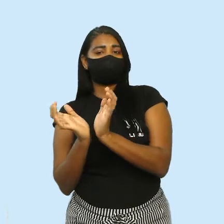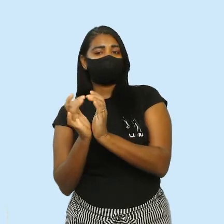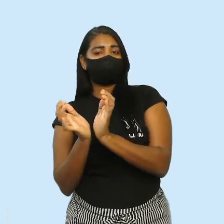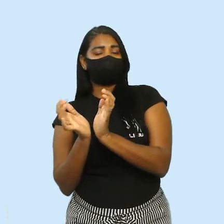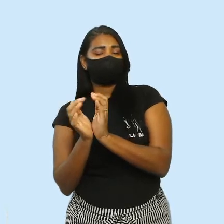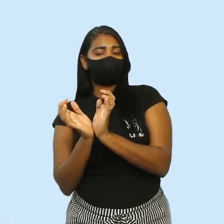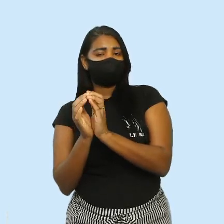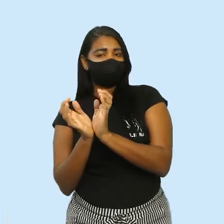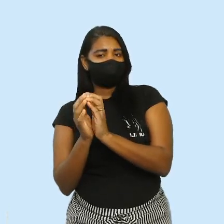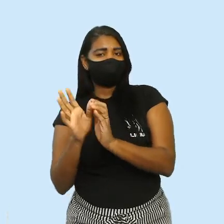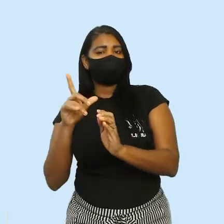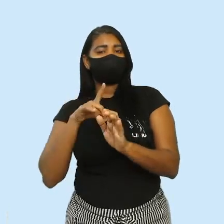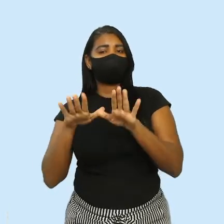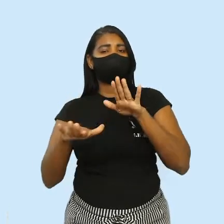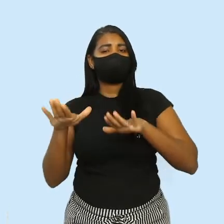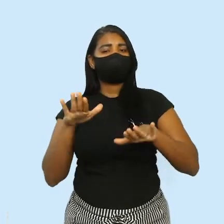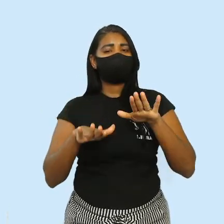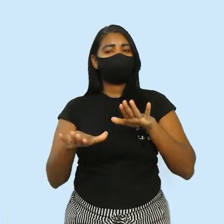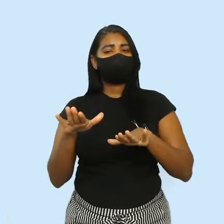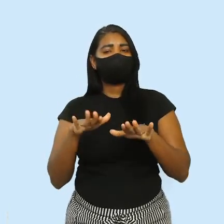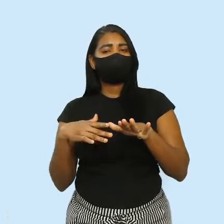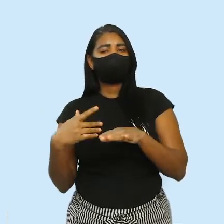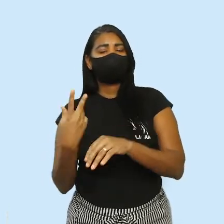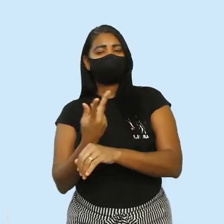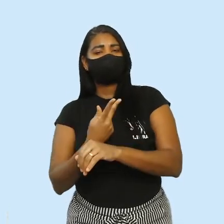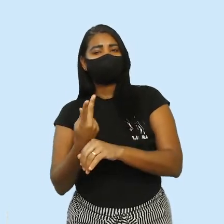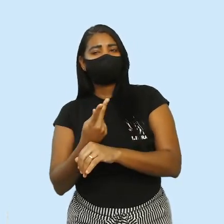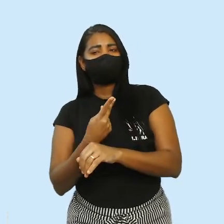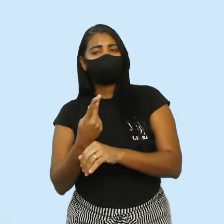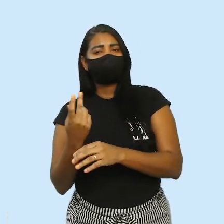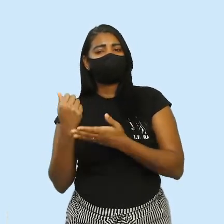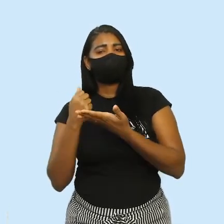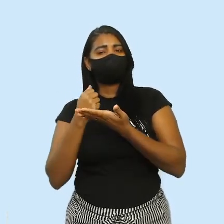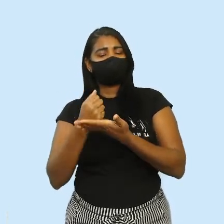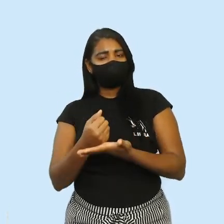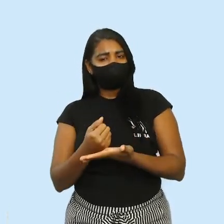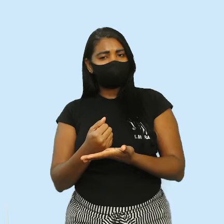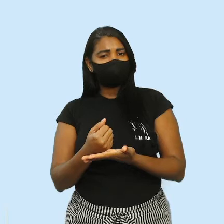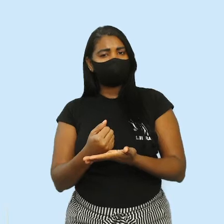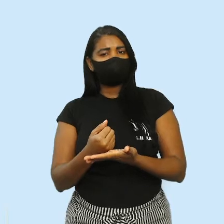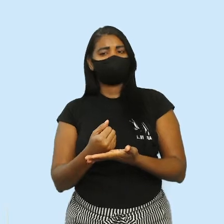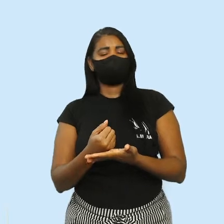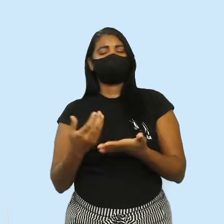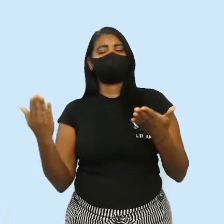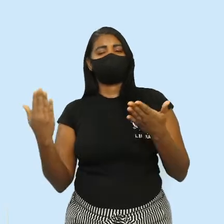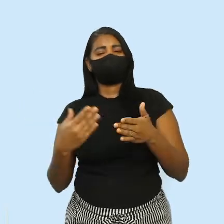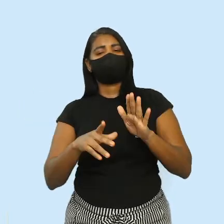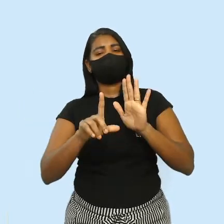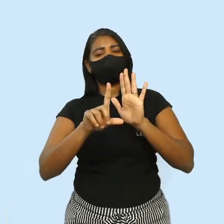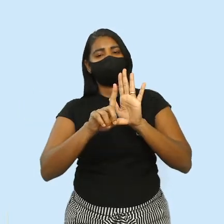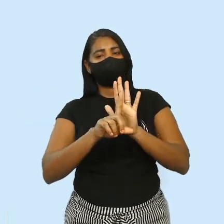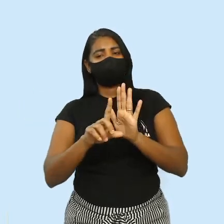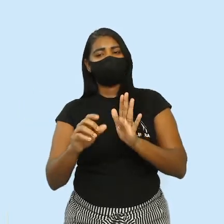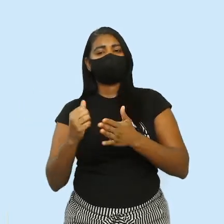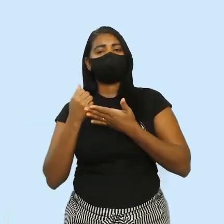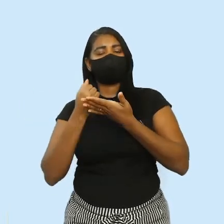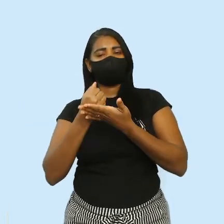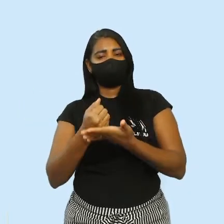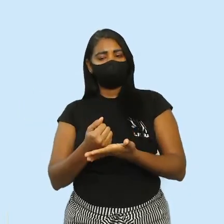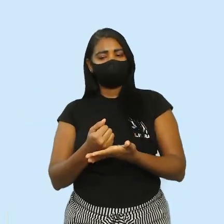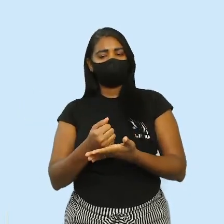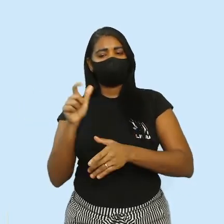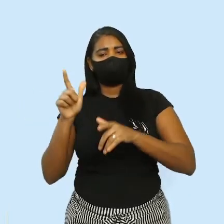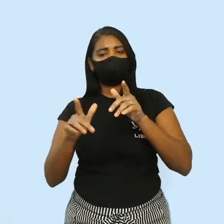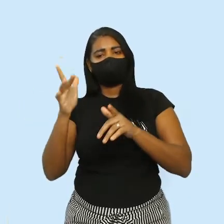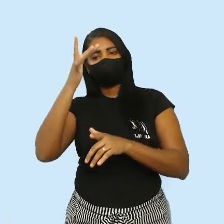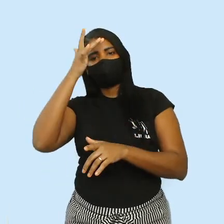teve esse cuidado e teve essa preocupação, claro, apoiados nessa lei que a gente falou anteriormente, a lei Aldir